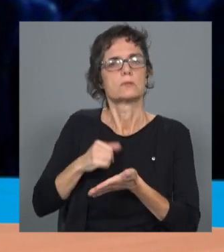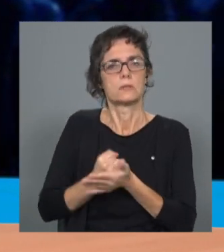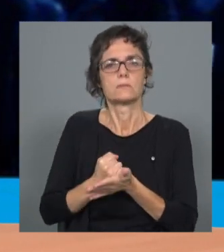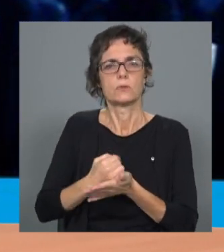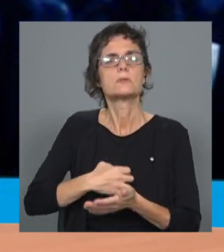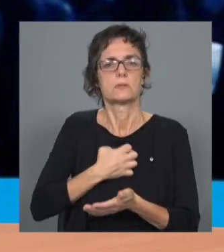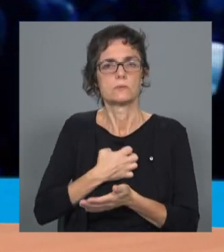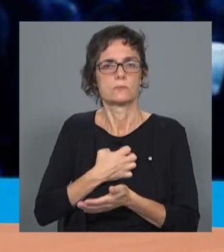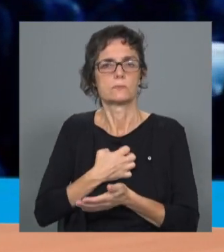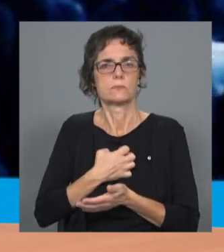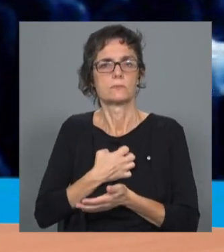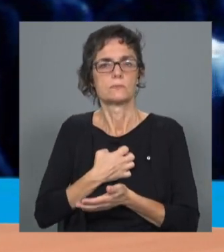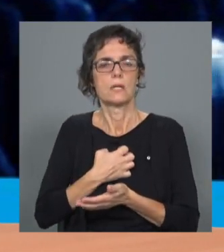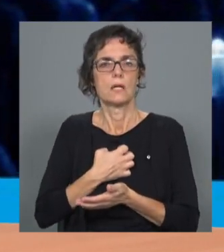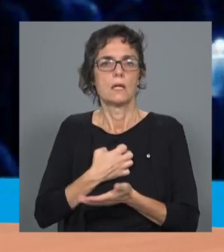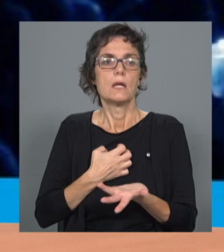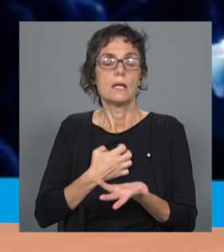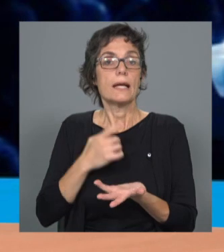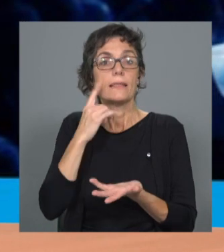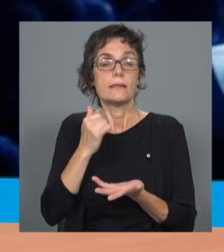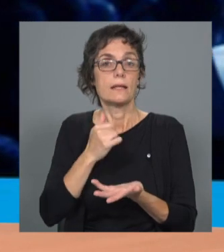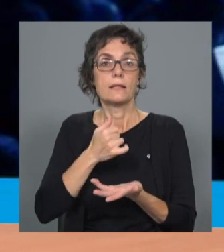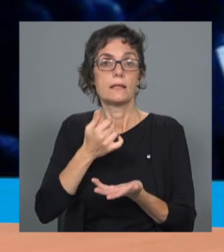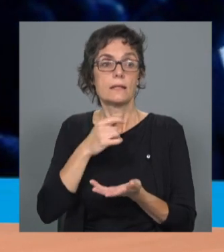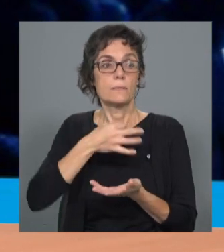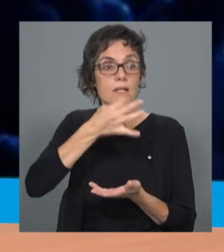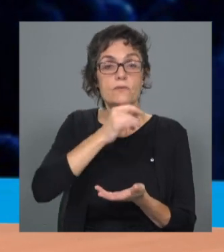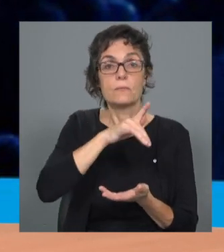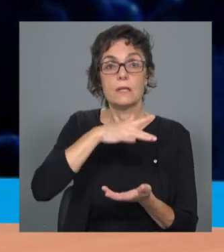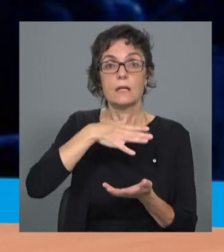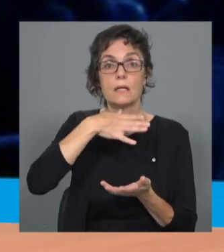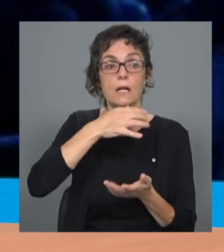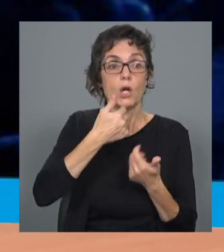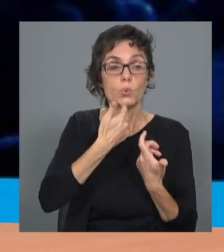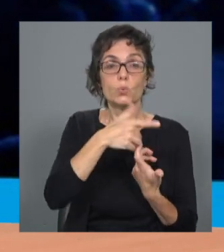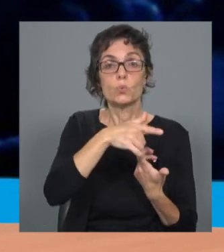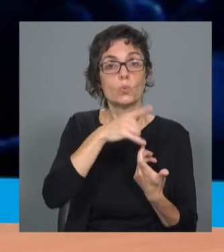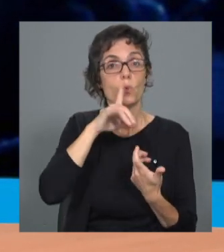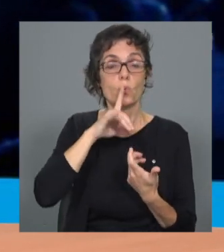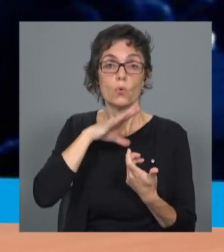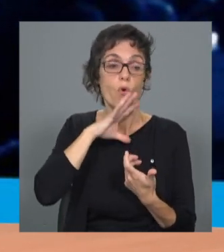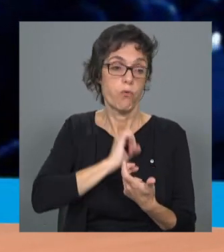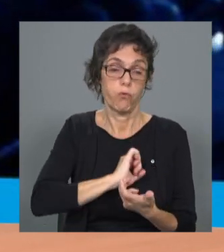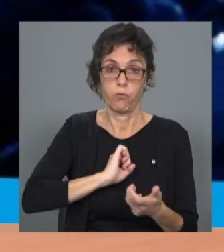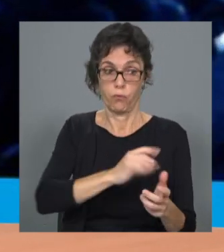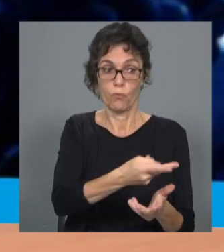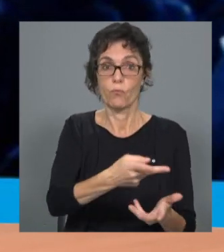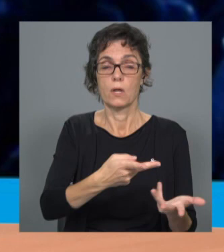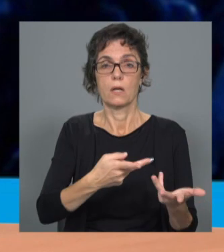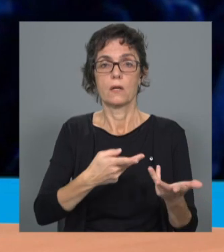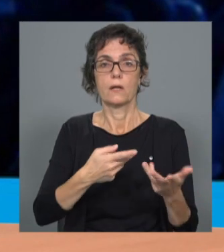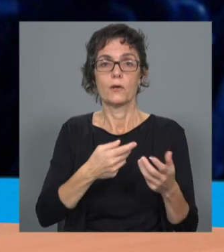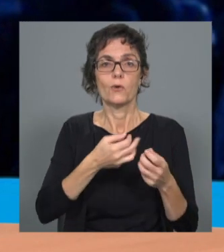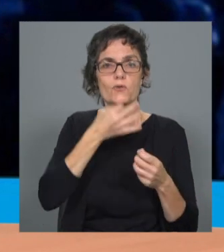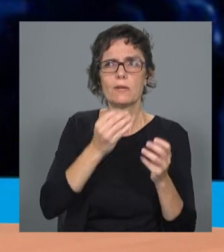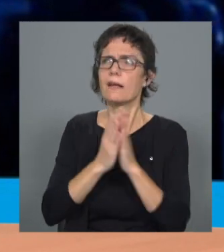momentos, e foi isso que eu também tentei passar aos meus filhos, dizer, olha, foi para junto de Deus, e depois aquelas perguntas, então, mas